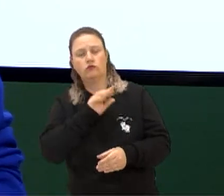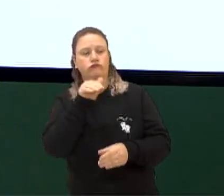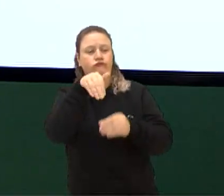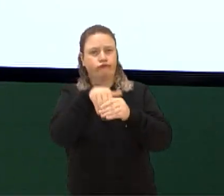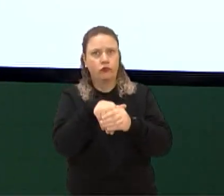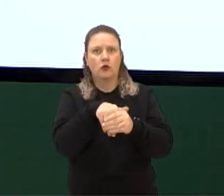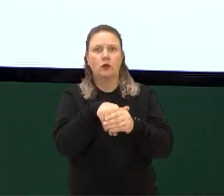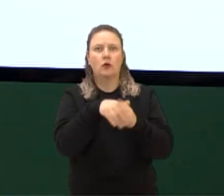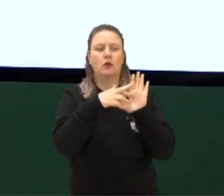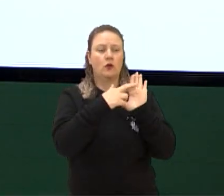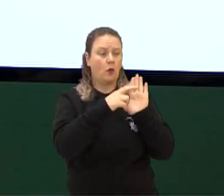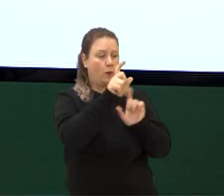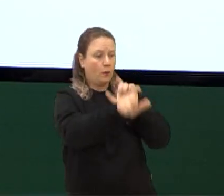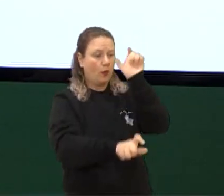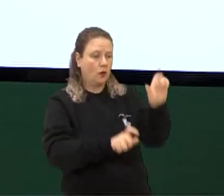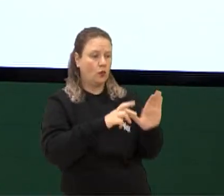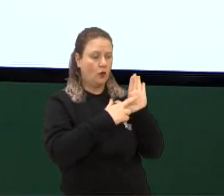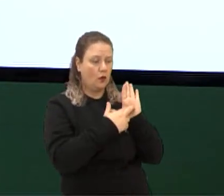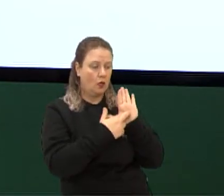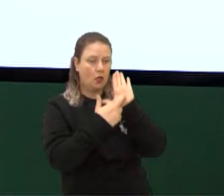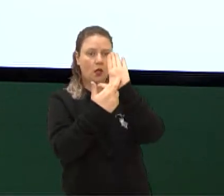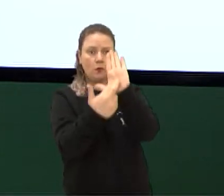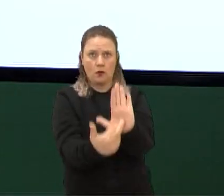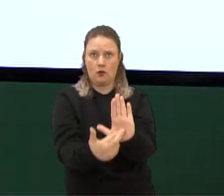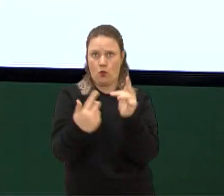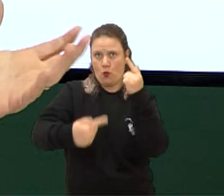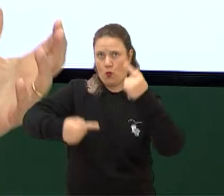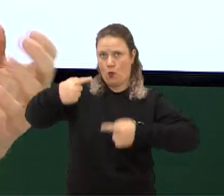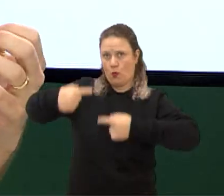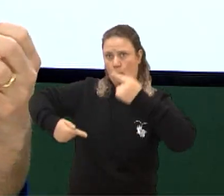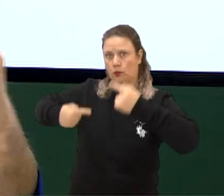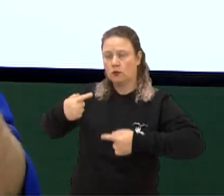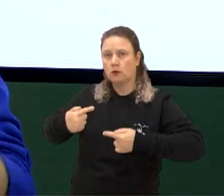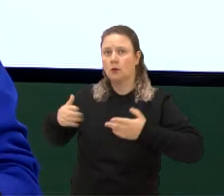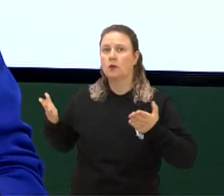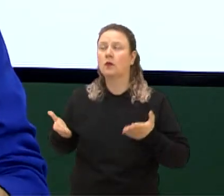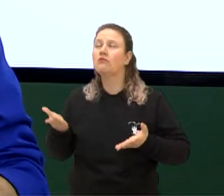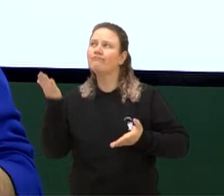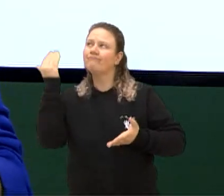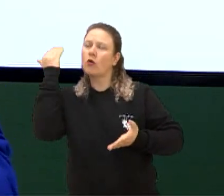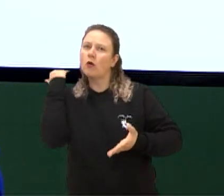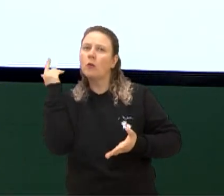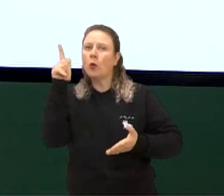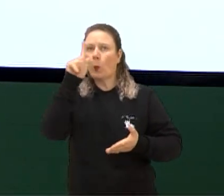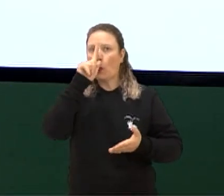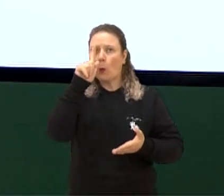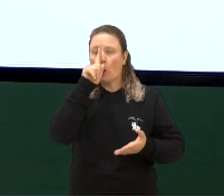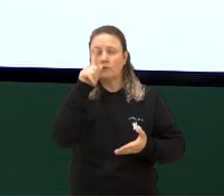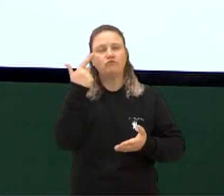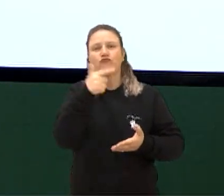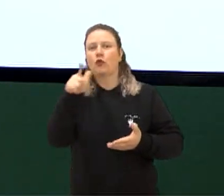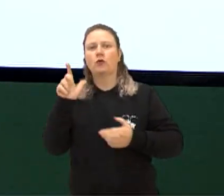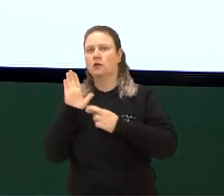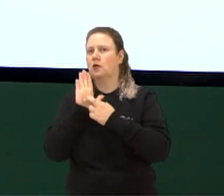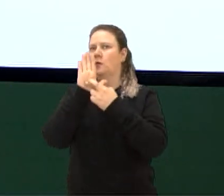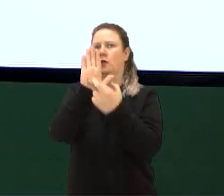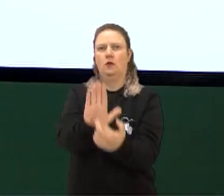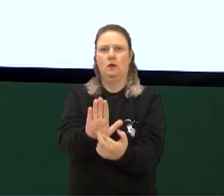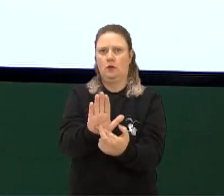elegemos representantes. Tá? Lá na Grécia, né, em Atenas, não havia representantes, era uma